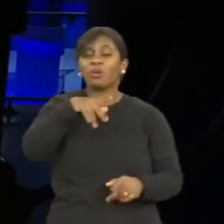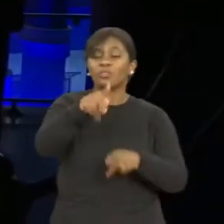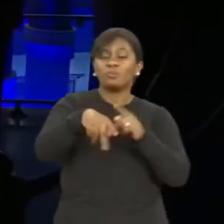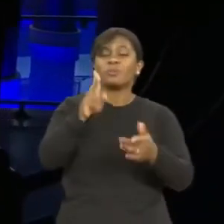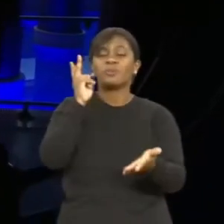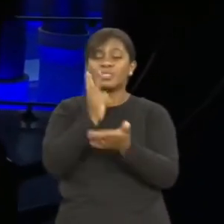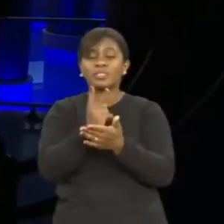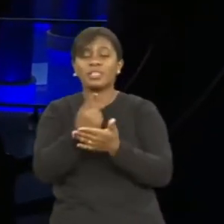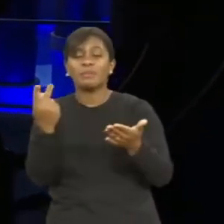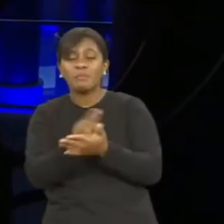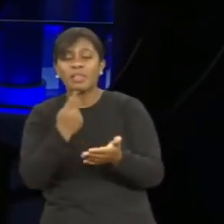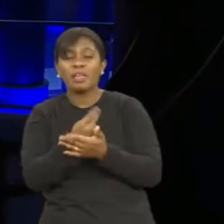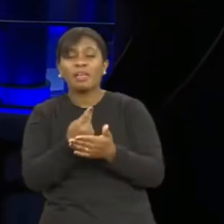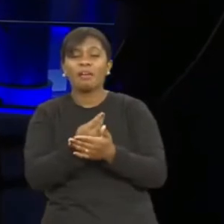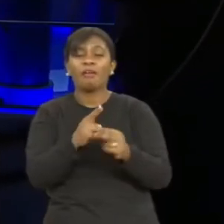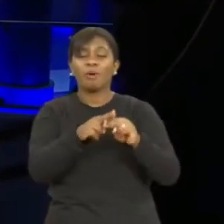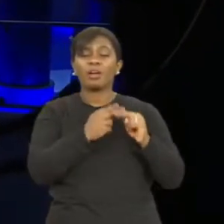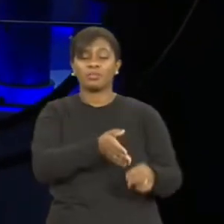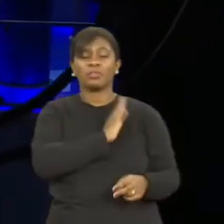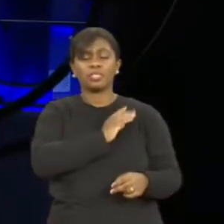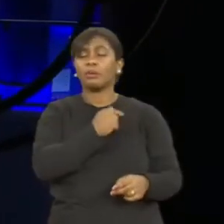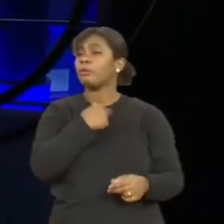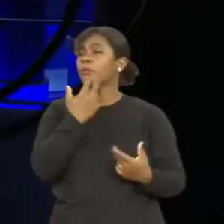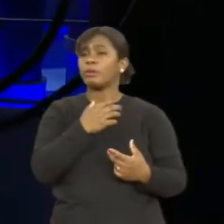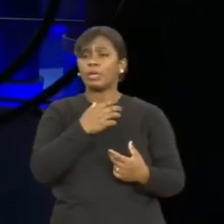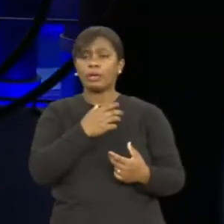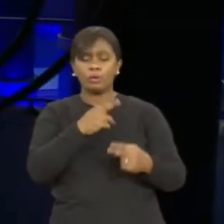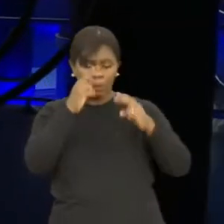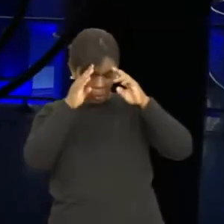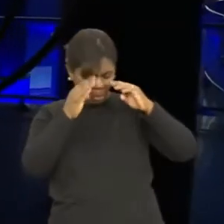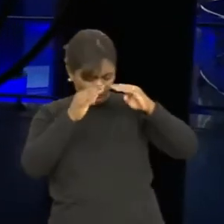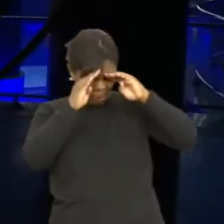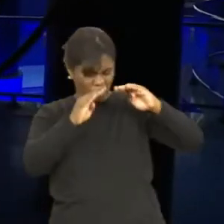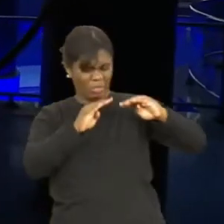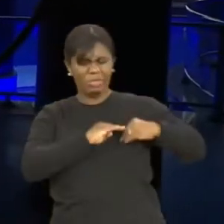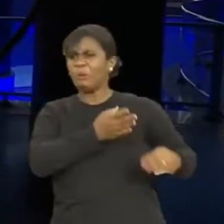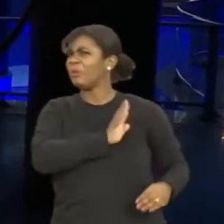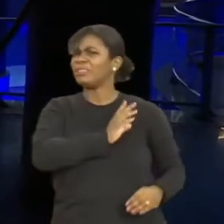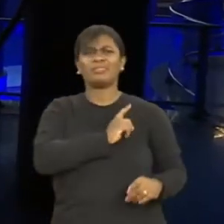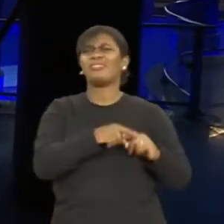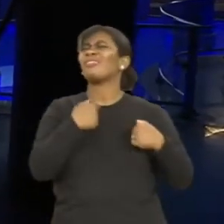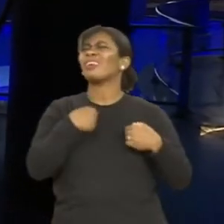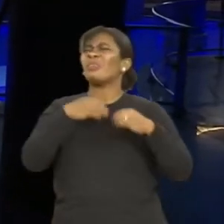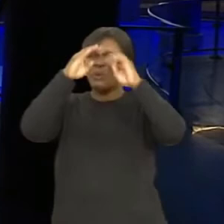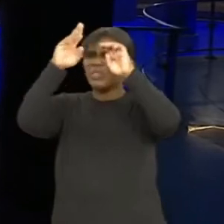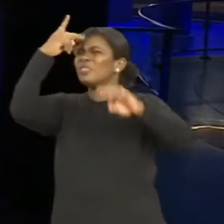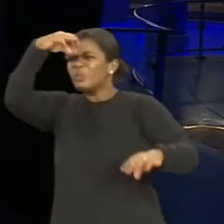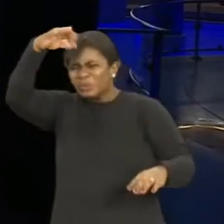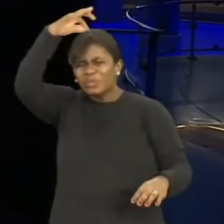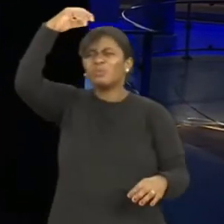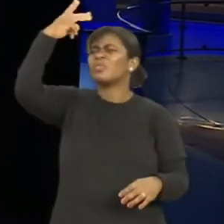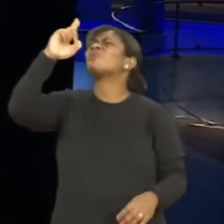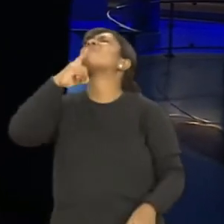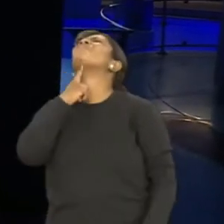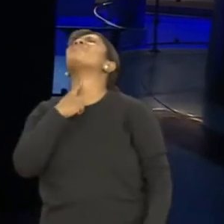não quero ser guiado pelo meu coração. Eu quero ser guiado pelo teu Espírito, pela tua vontade. Vem,